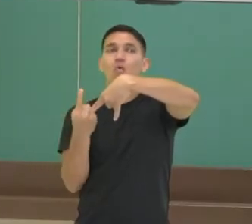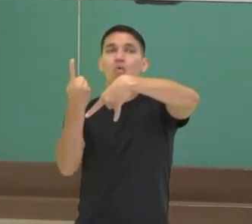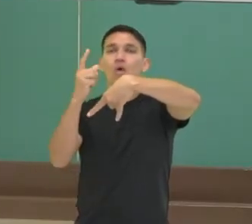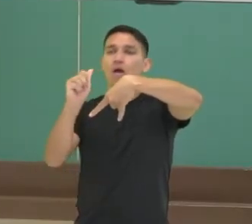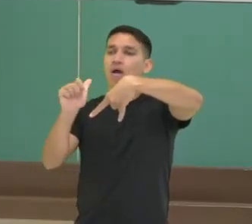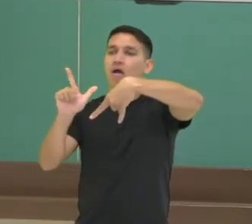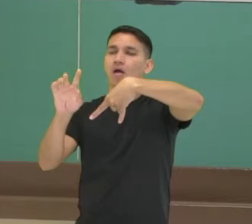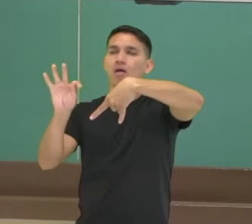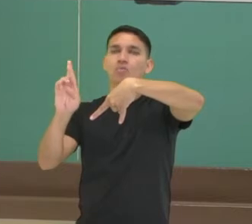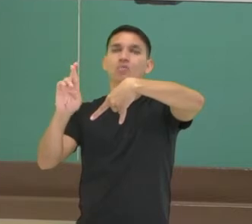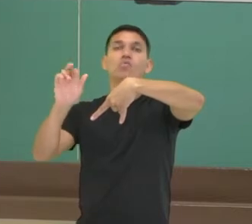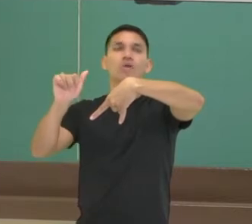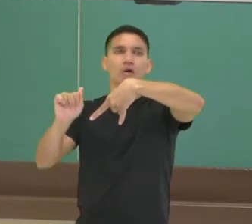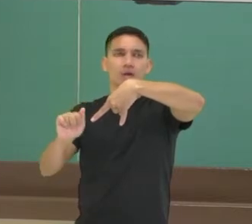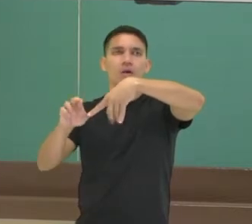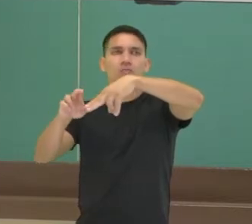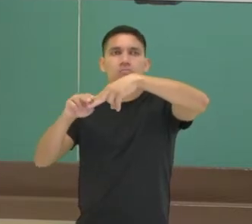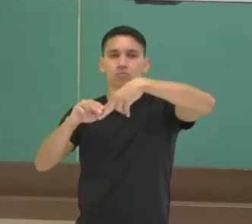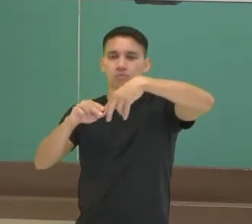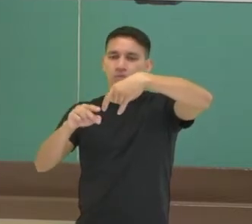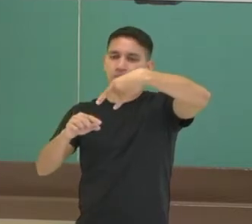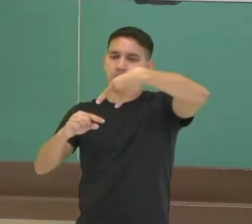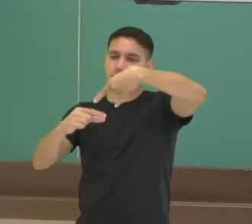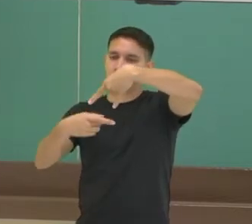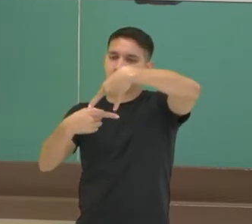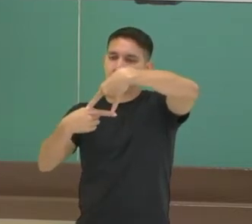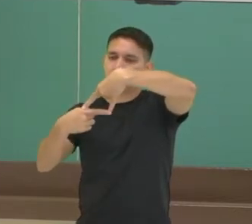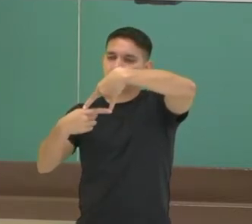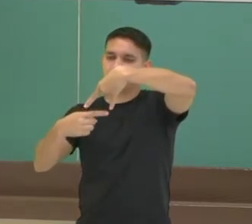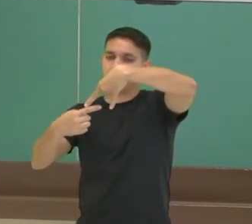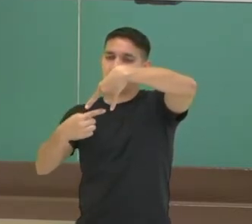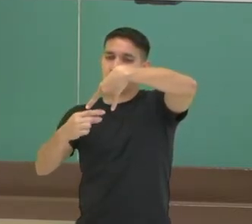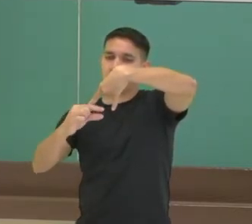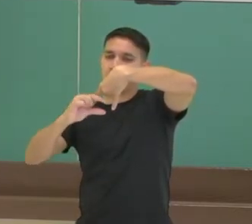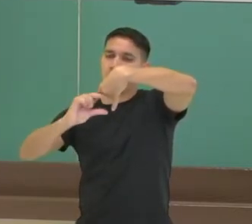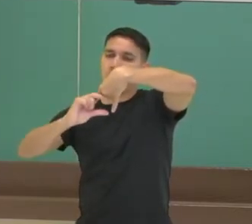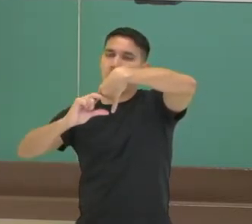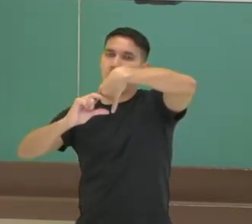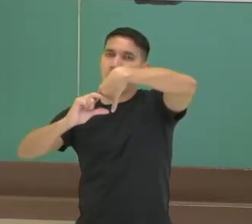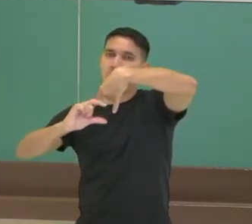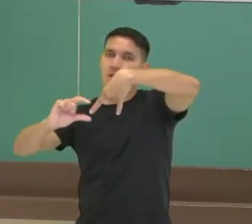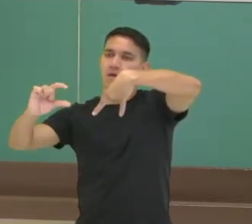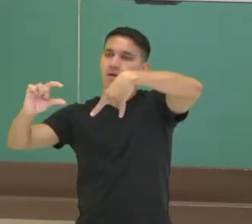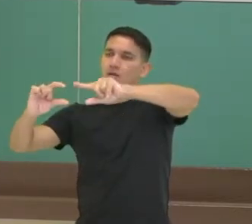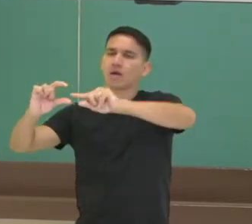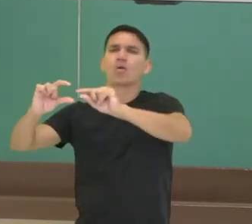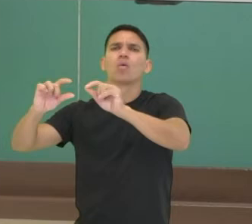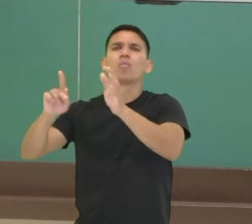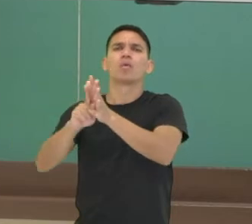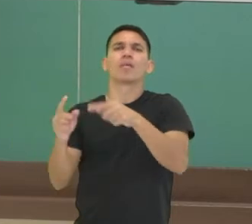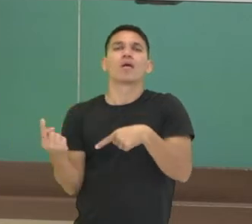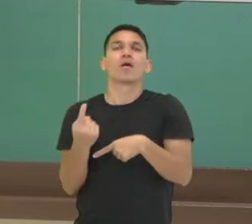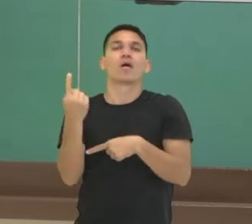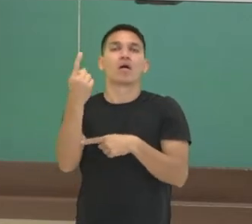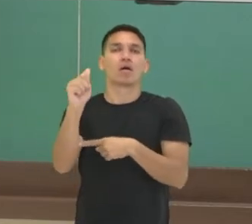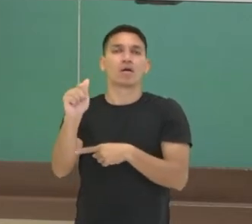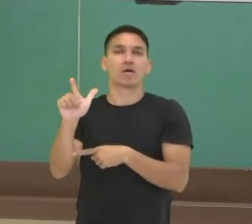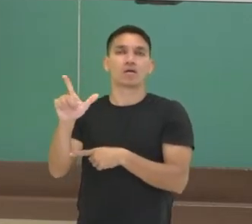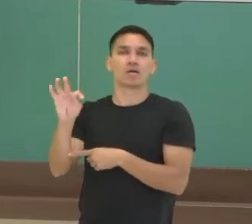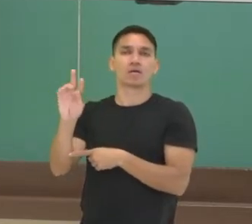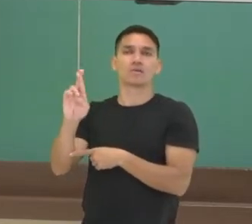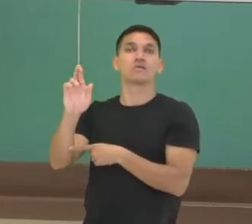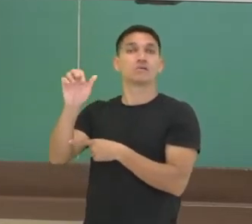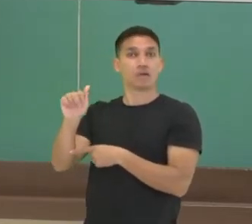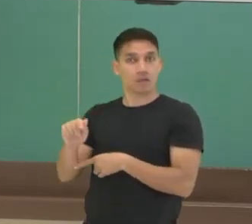bases paralelas e a distância entre elas é a altura do trapézio, certo? Isso é uma